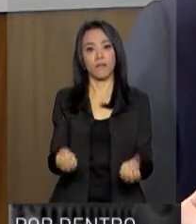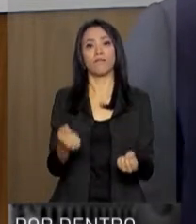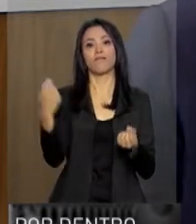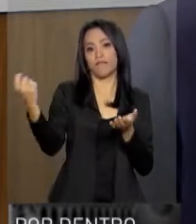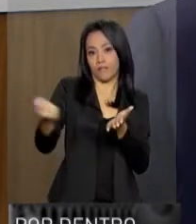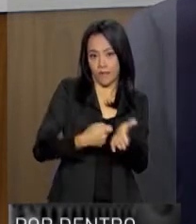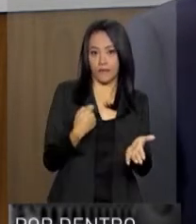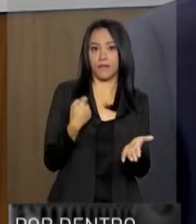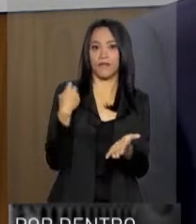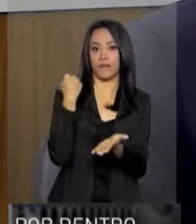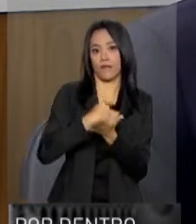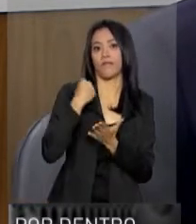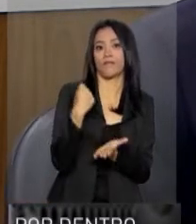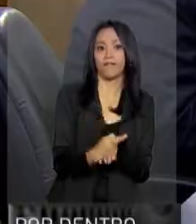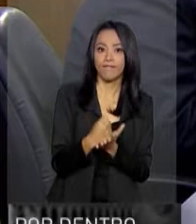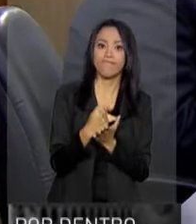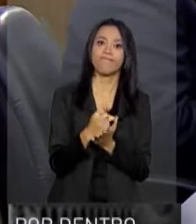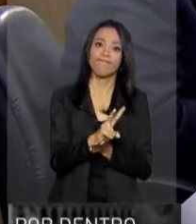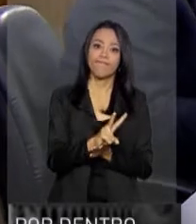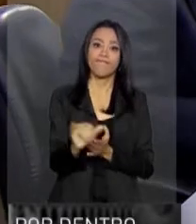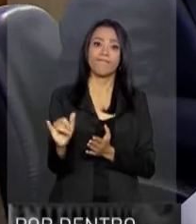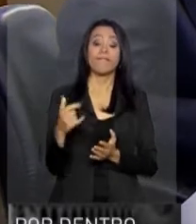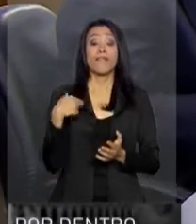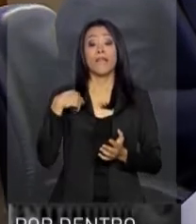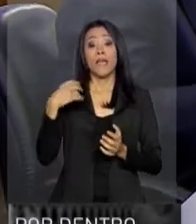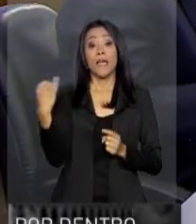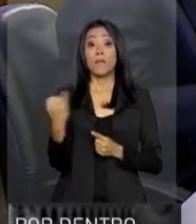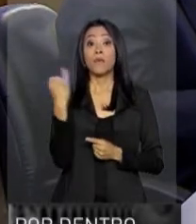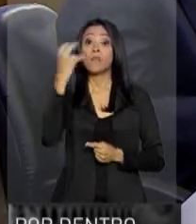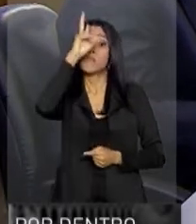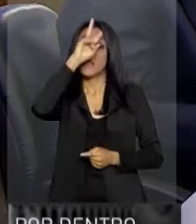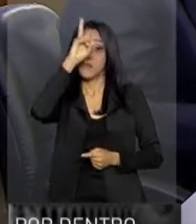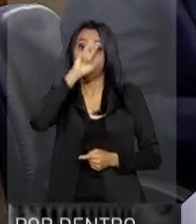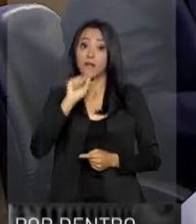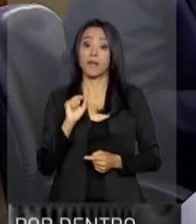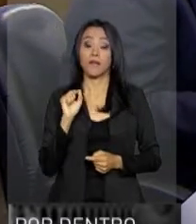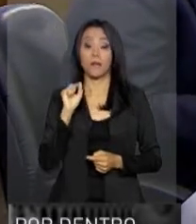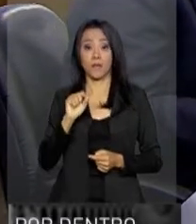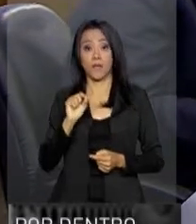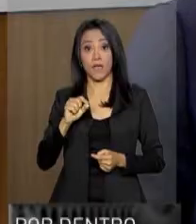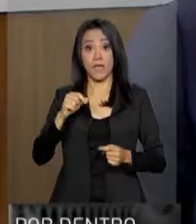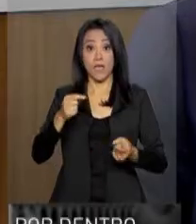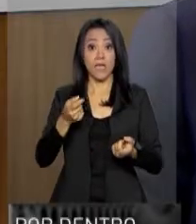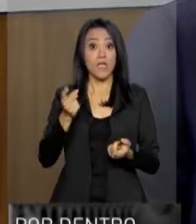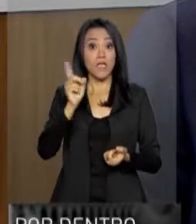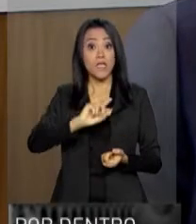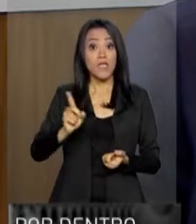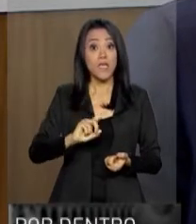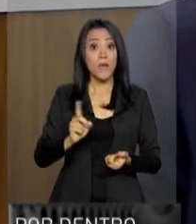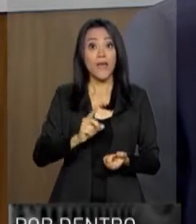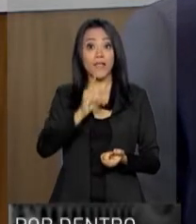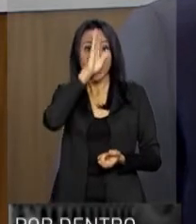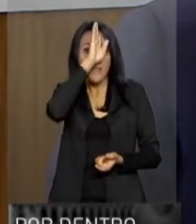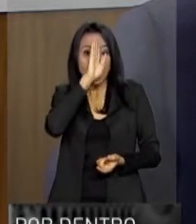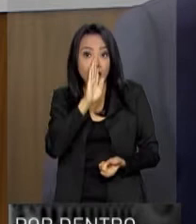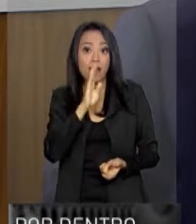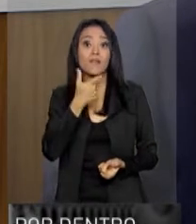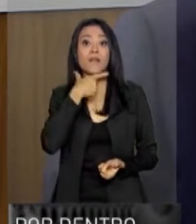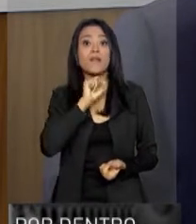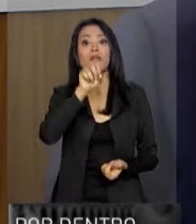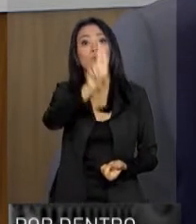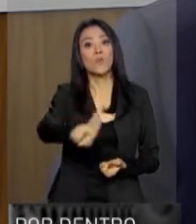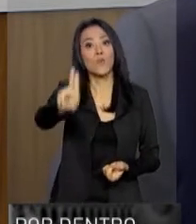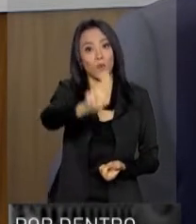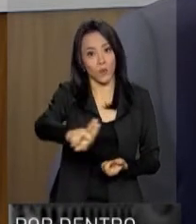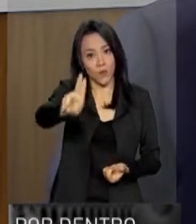vale registrar importante renato que o serviço é gratuito para os usuários os usuários não